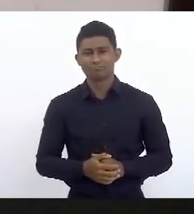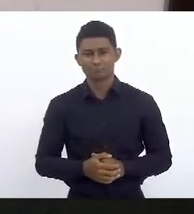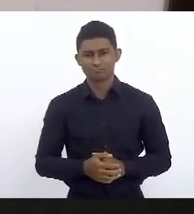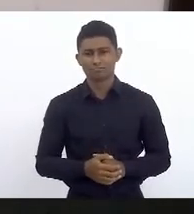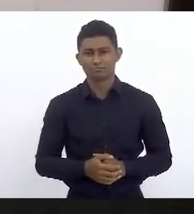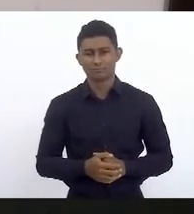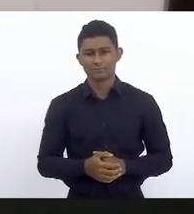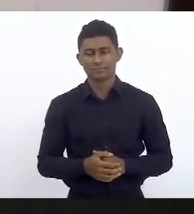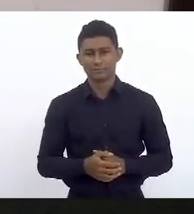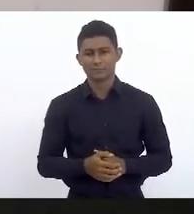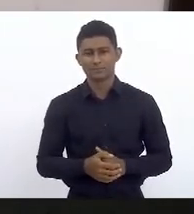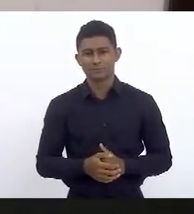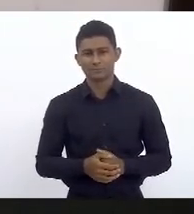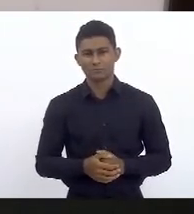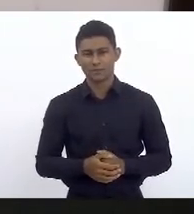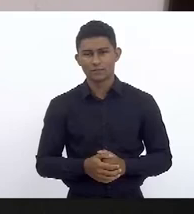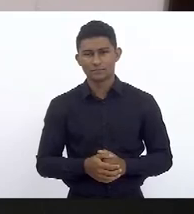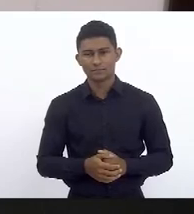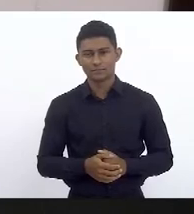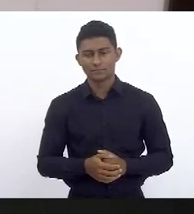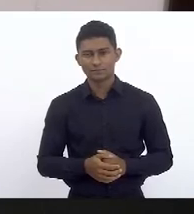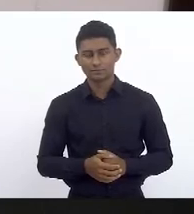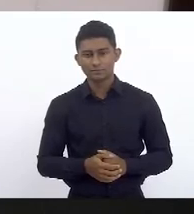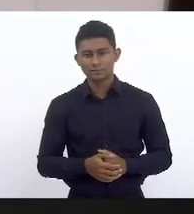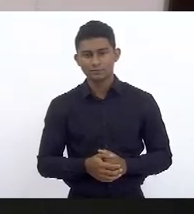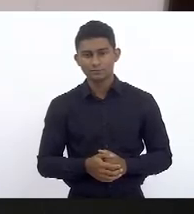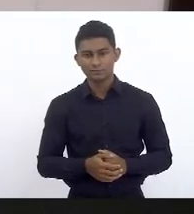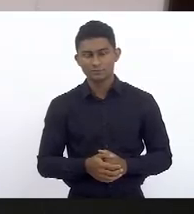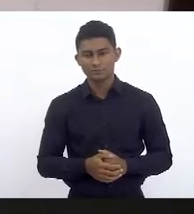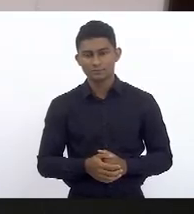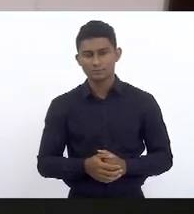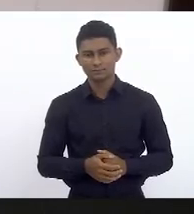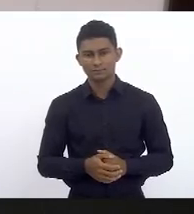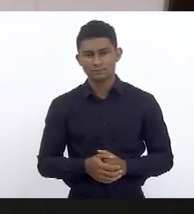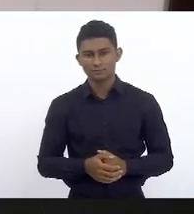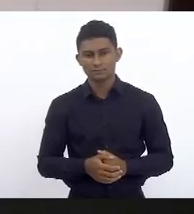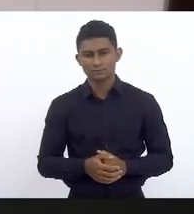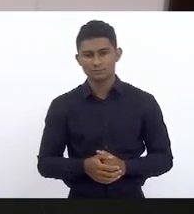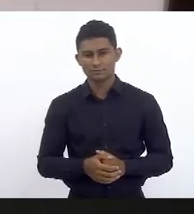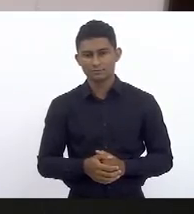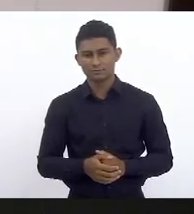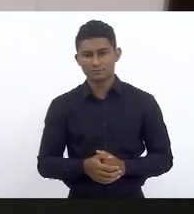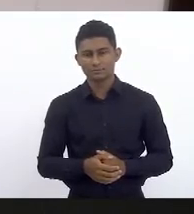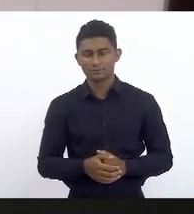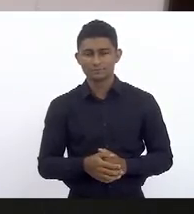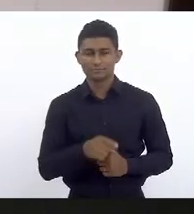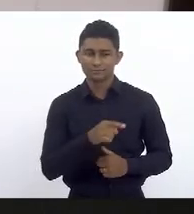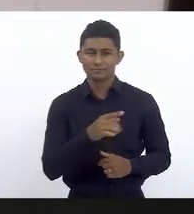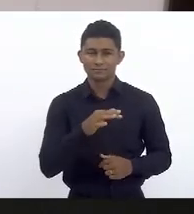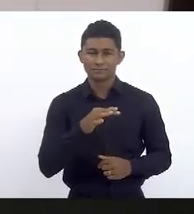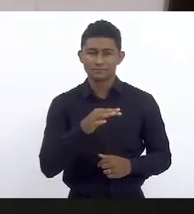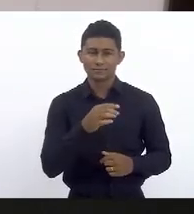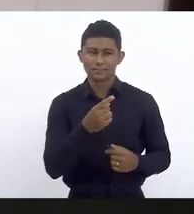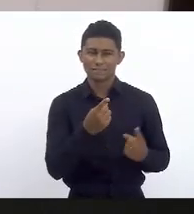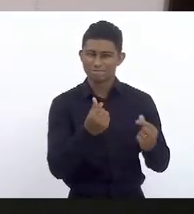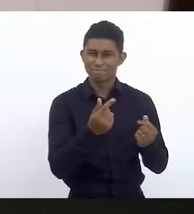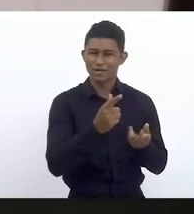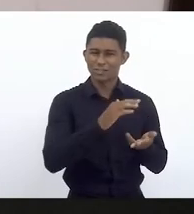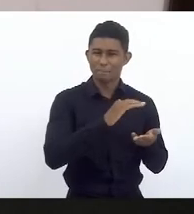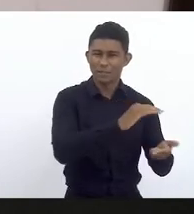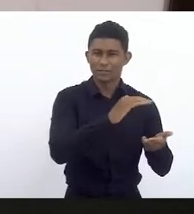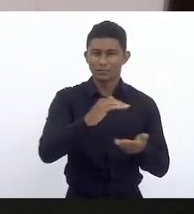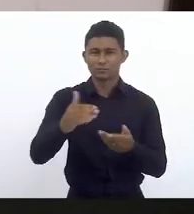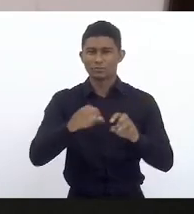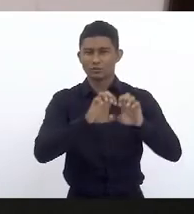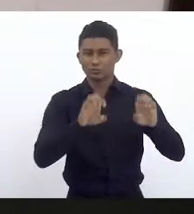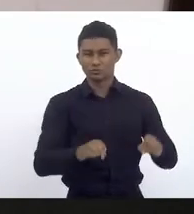esse processo de investimento estruturante do,